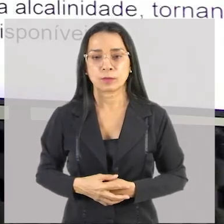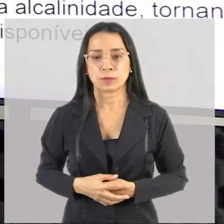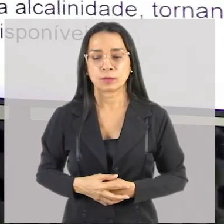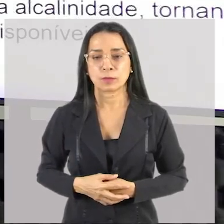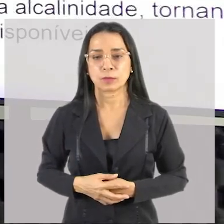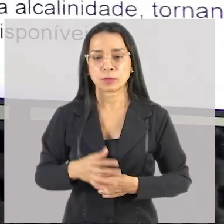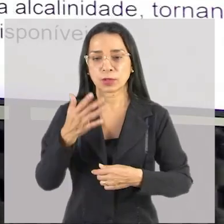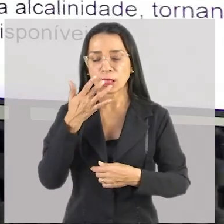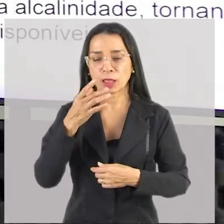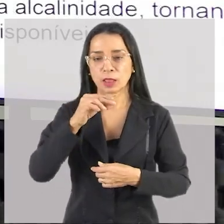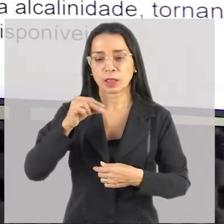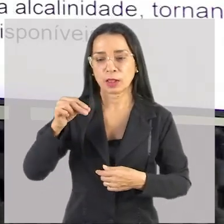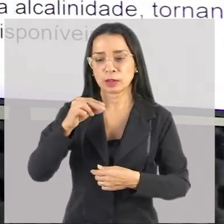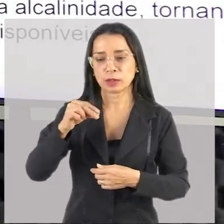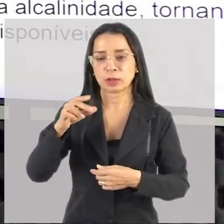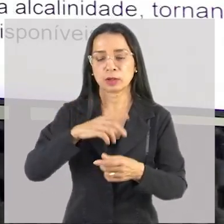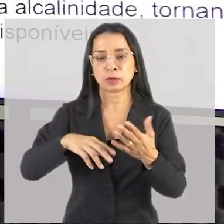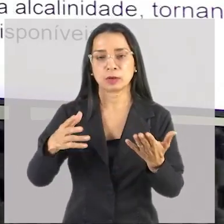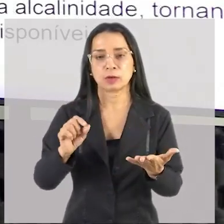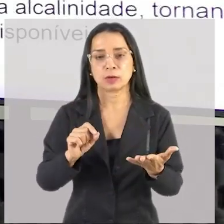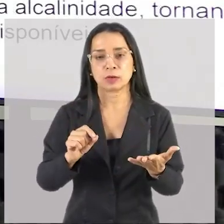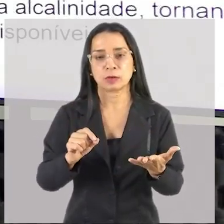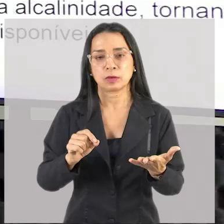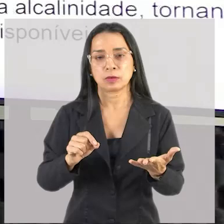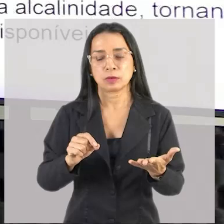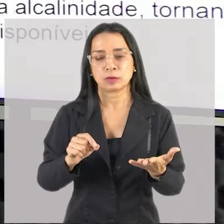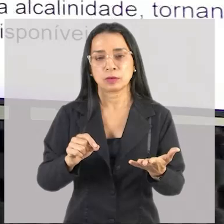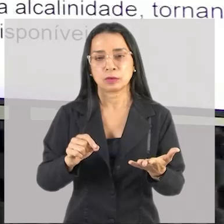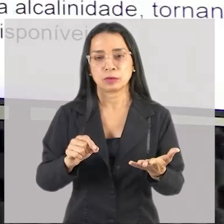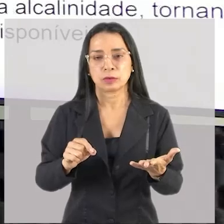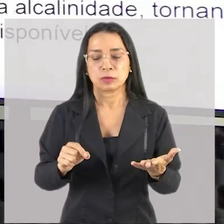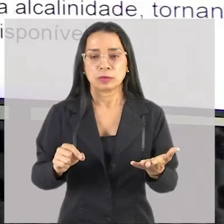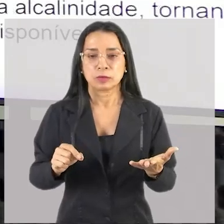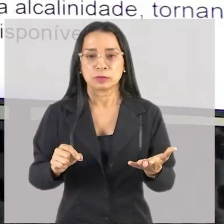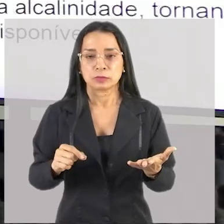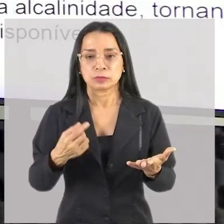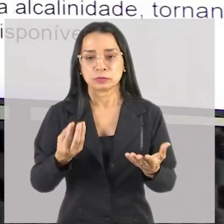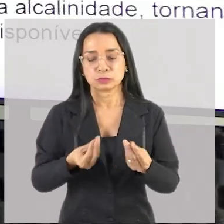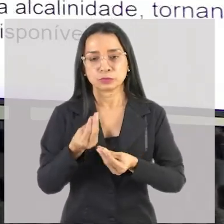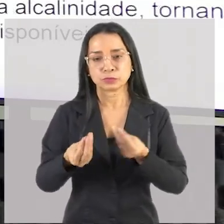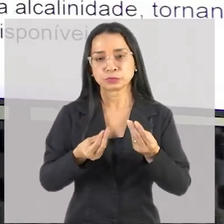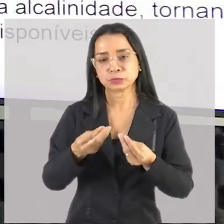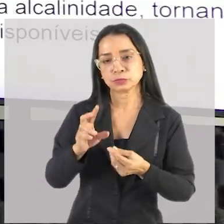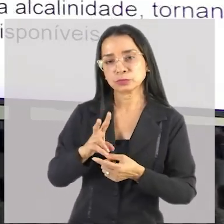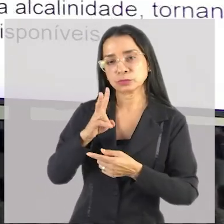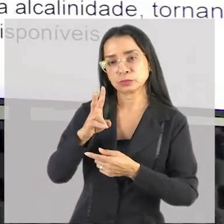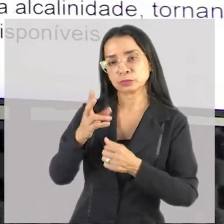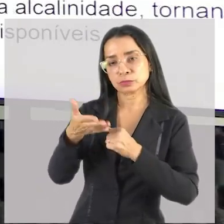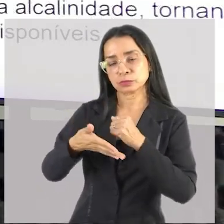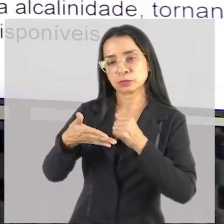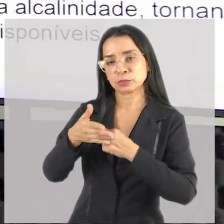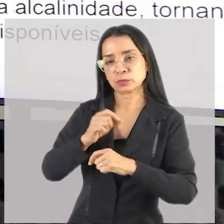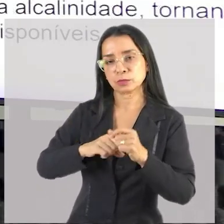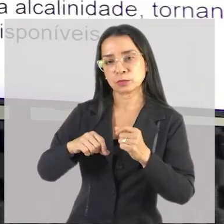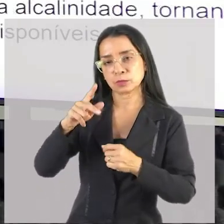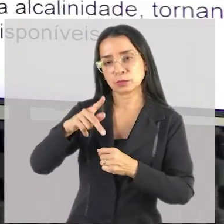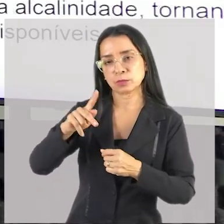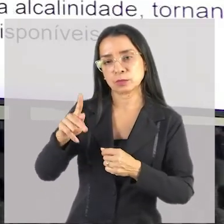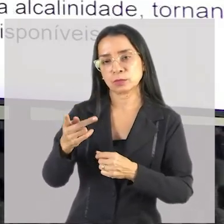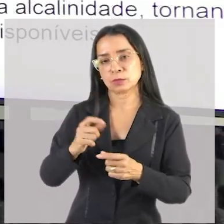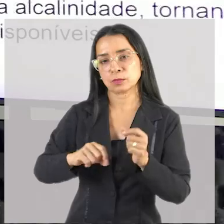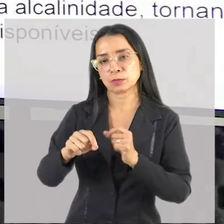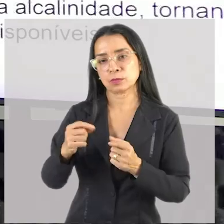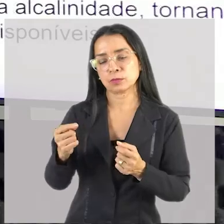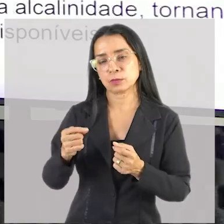Esse sal veio de um ácido fraco e uma base forte. Quem manda é o forte. Então, como forte é a base, o meio é básico. Se o